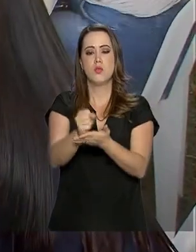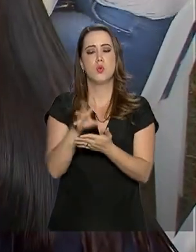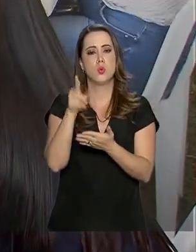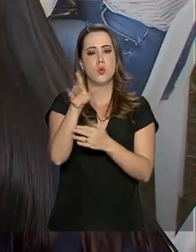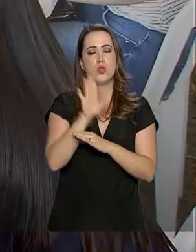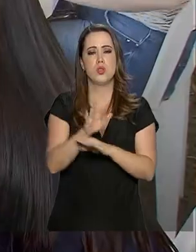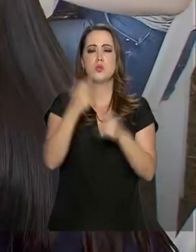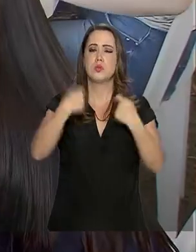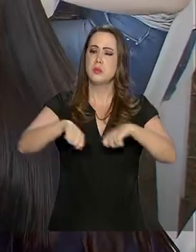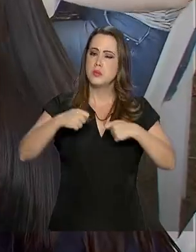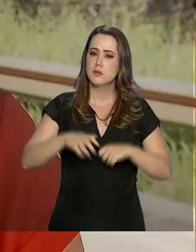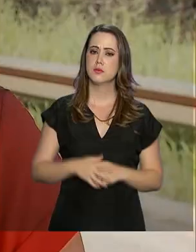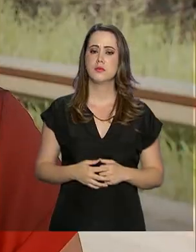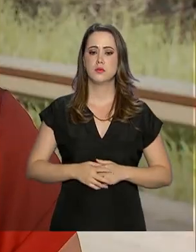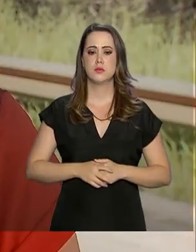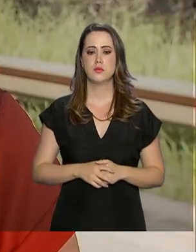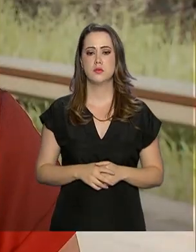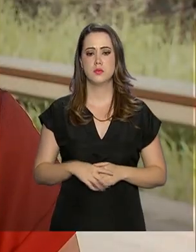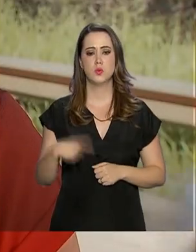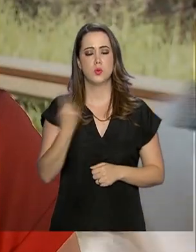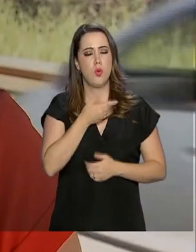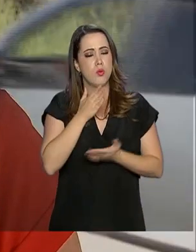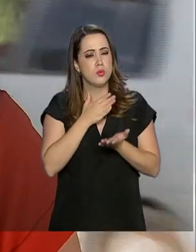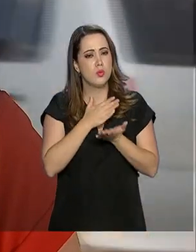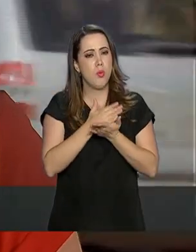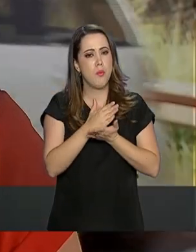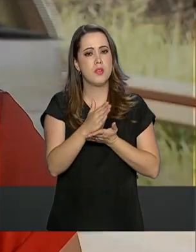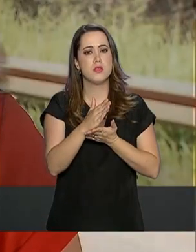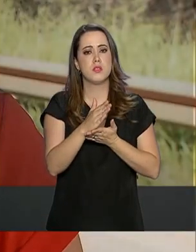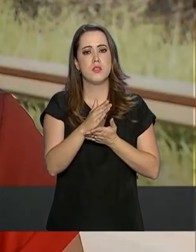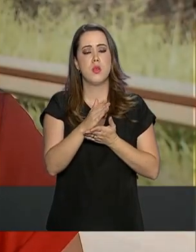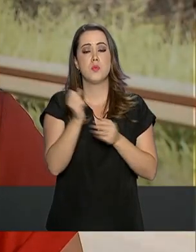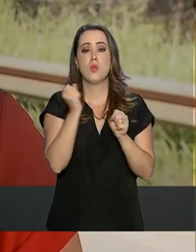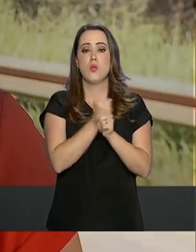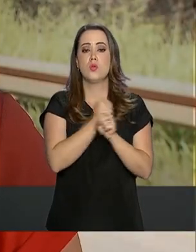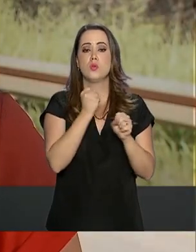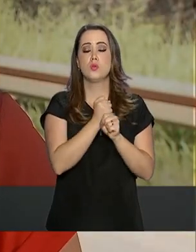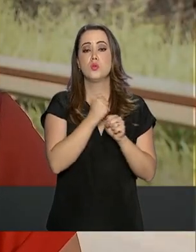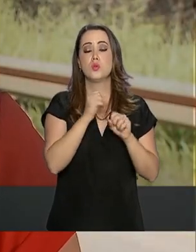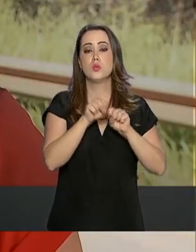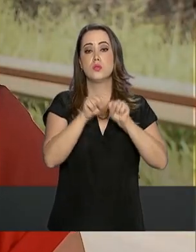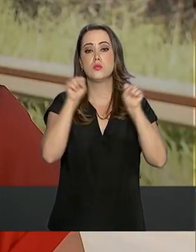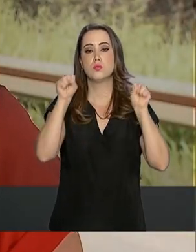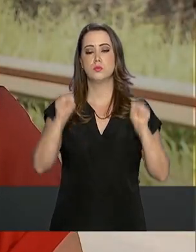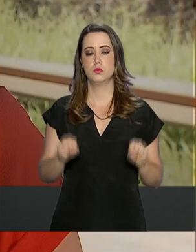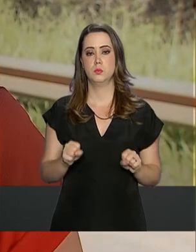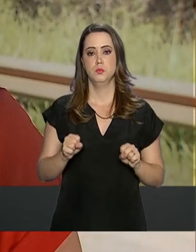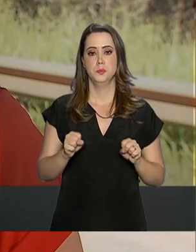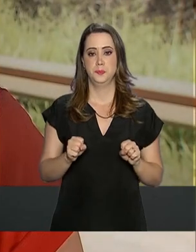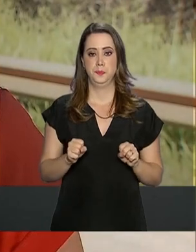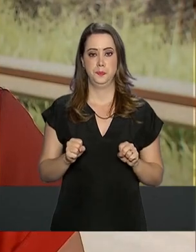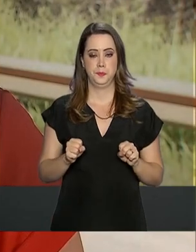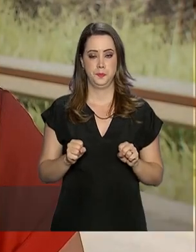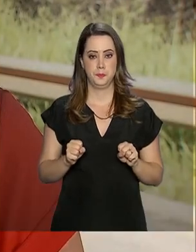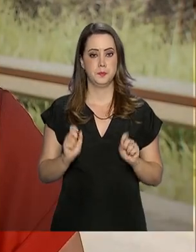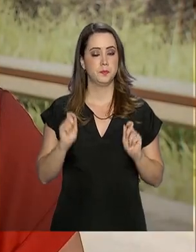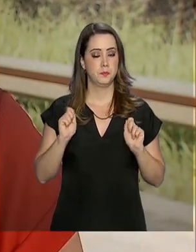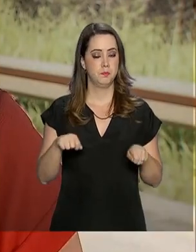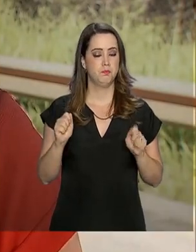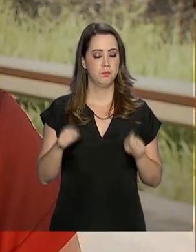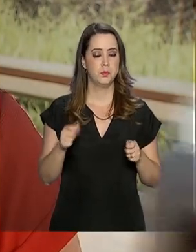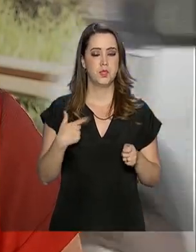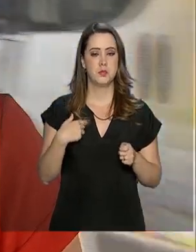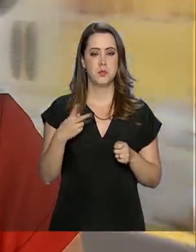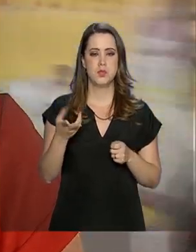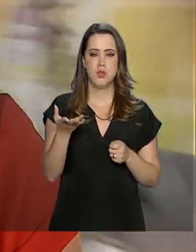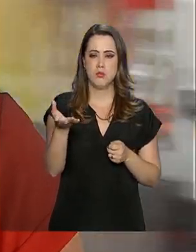o auxílio necessário. Nós iniciamos com a construção de um sistema que teremos a possibilidade